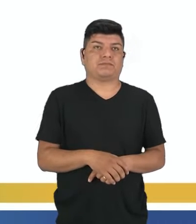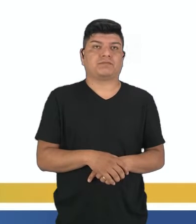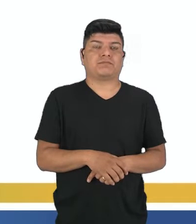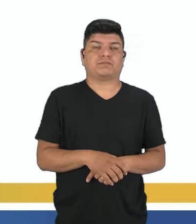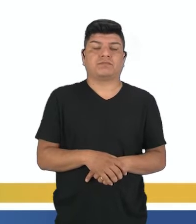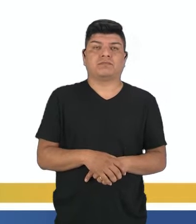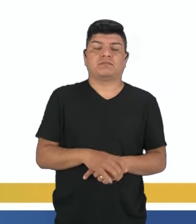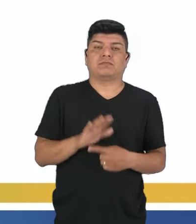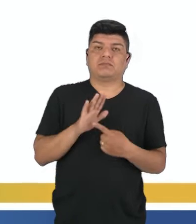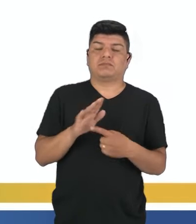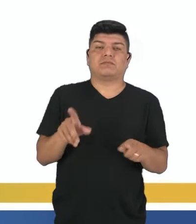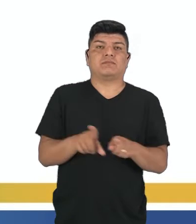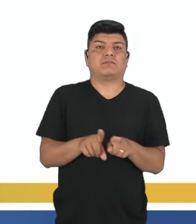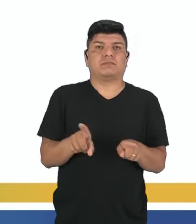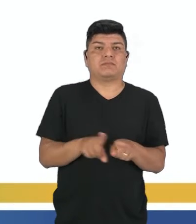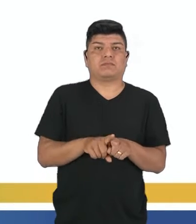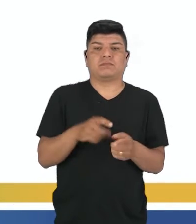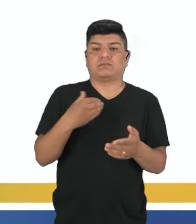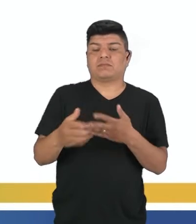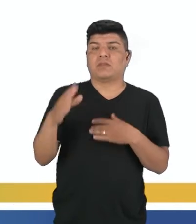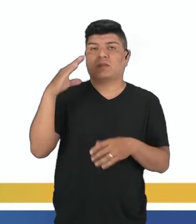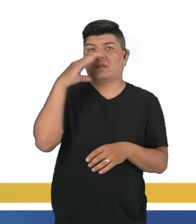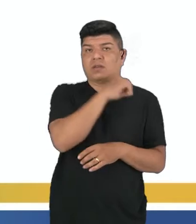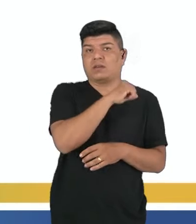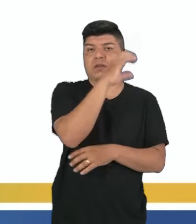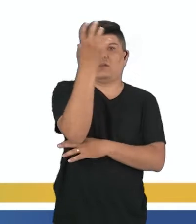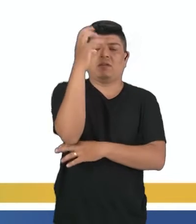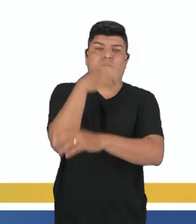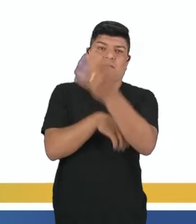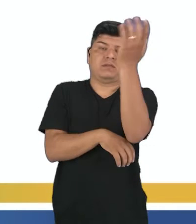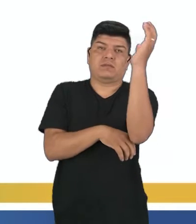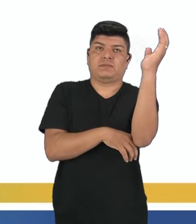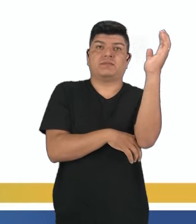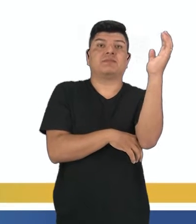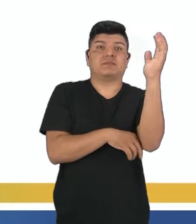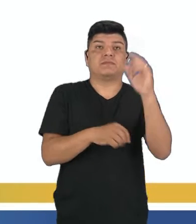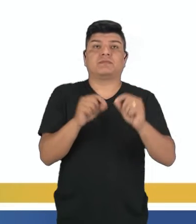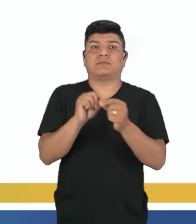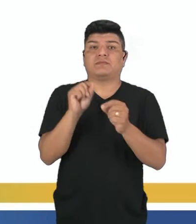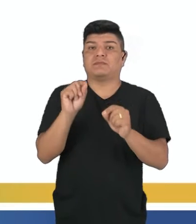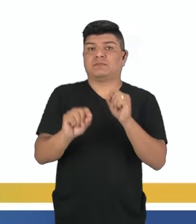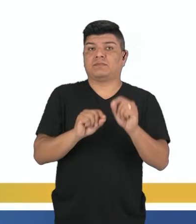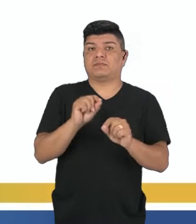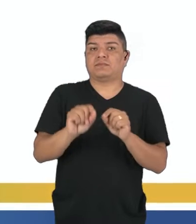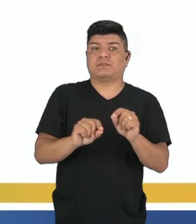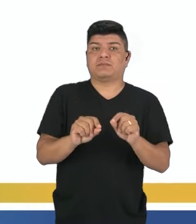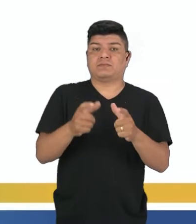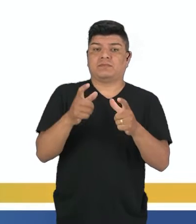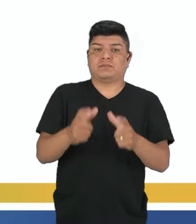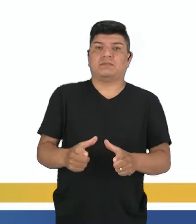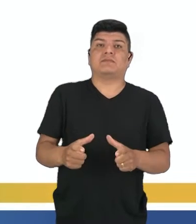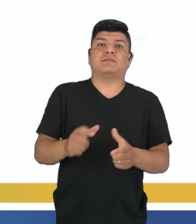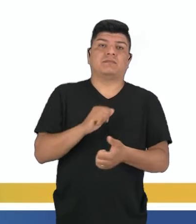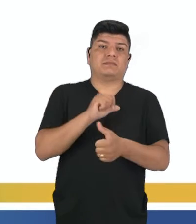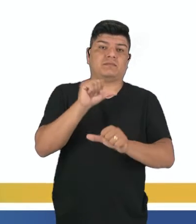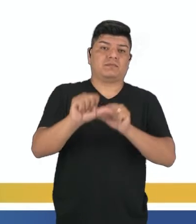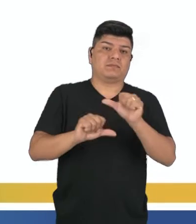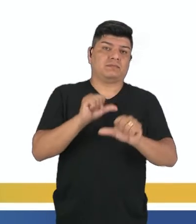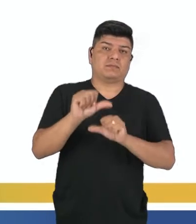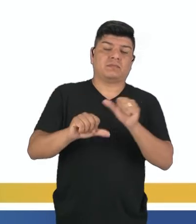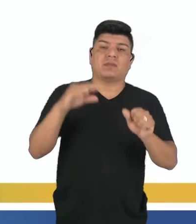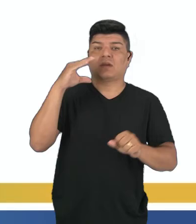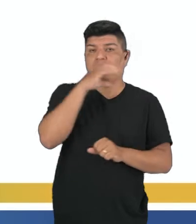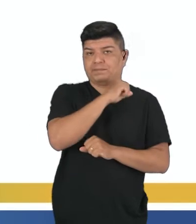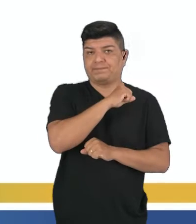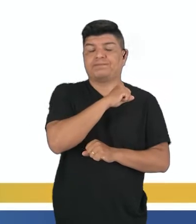disso, destaca-se também pela perda rápida de vegetação, o que faz dele, né, um ambiente que se muda